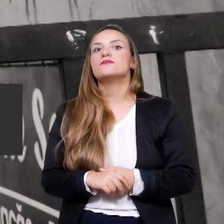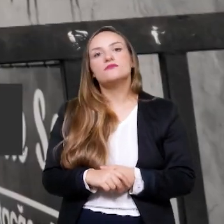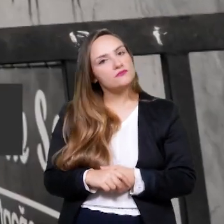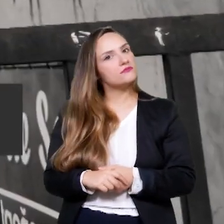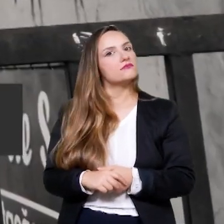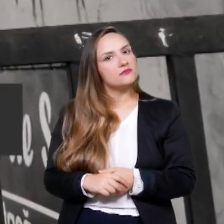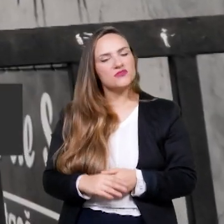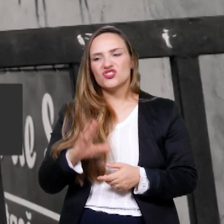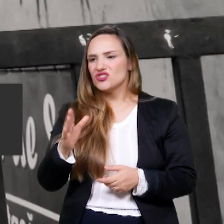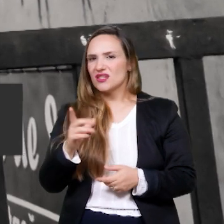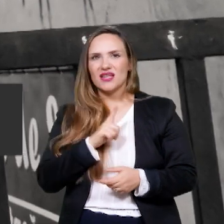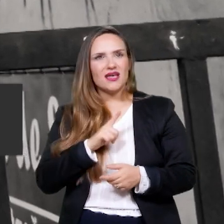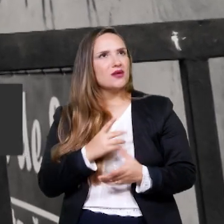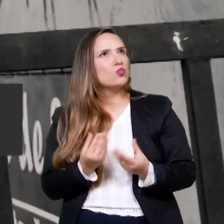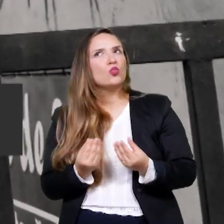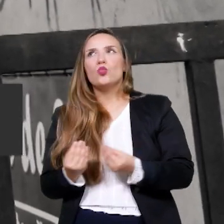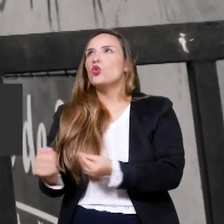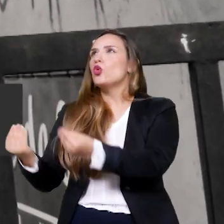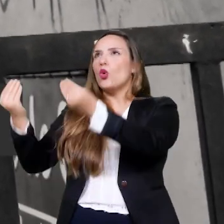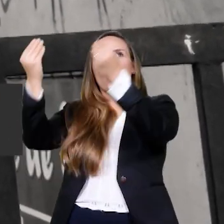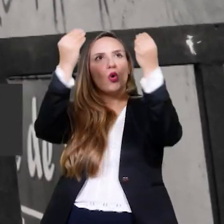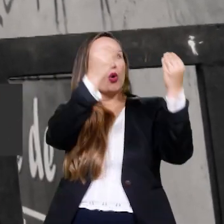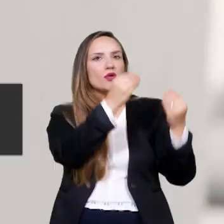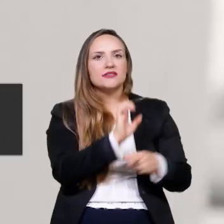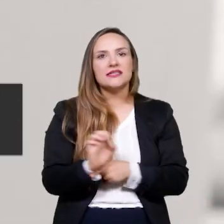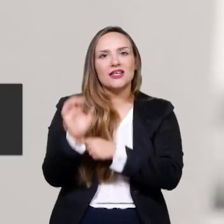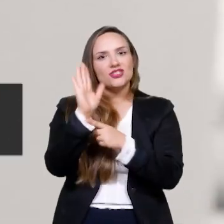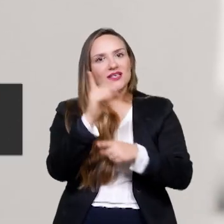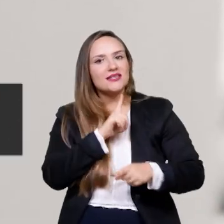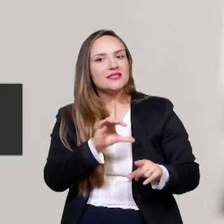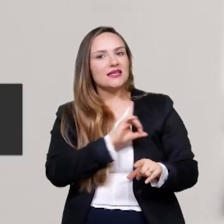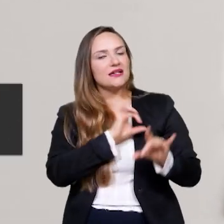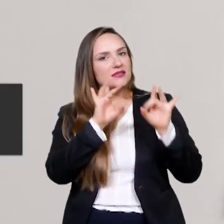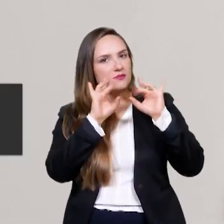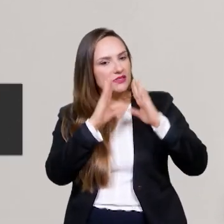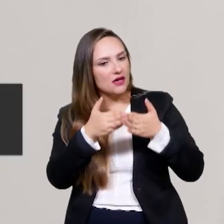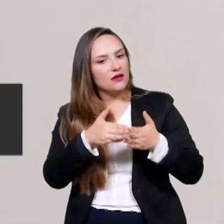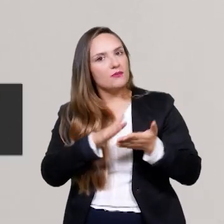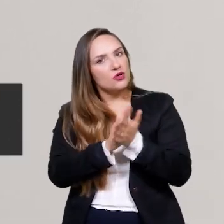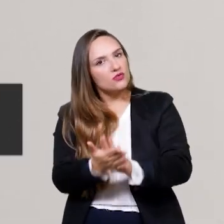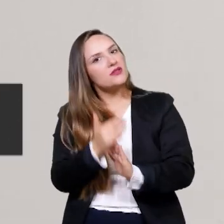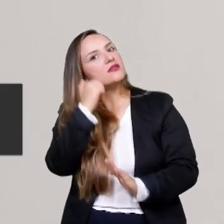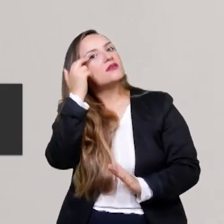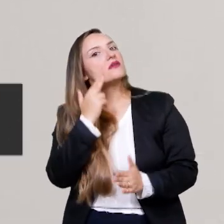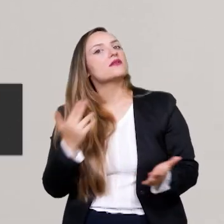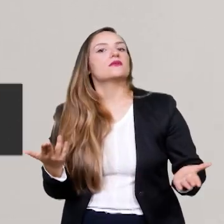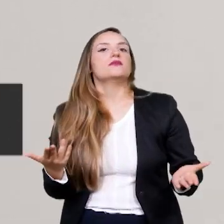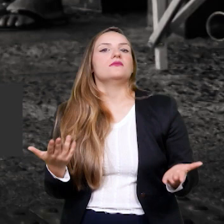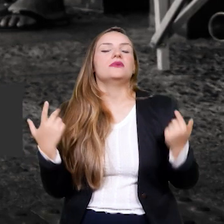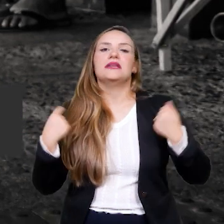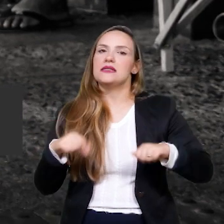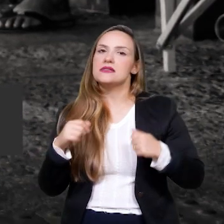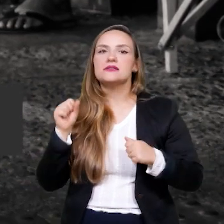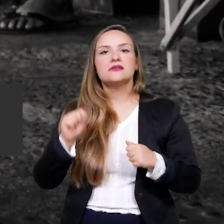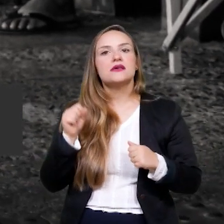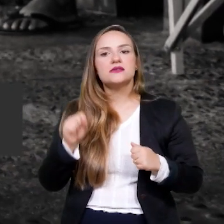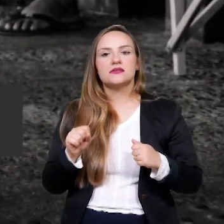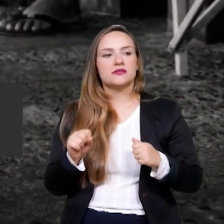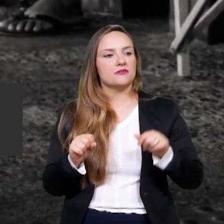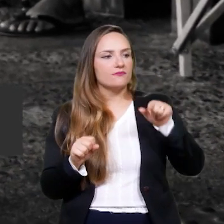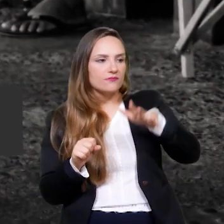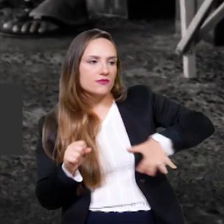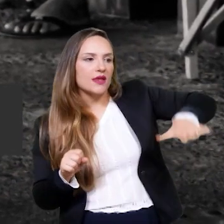Você tem que ter uma delegacia especializada até para que se faça uma reflexão entre as autoridades policiais da importância